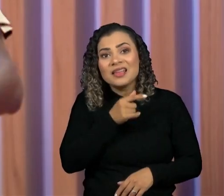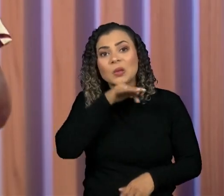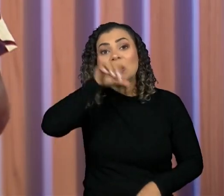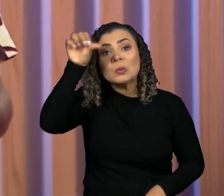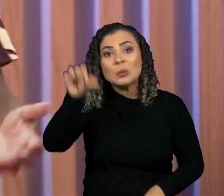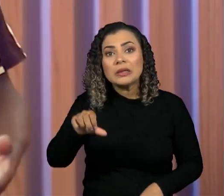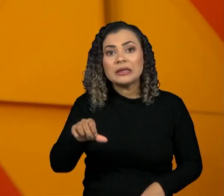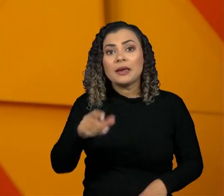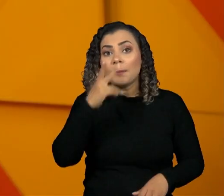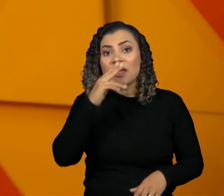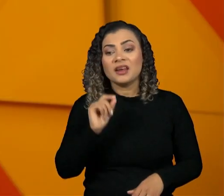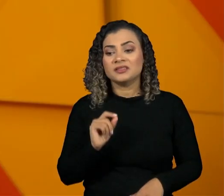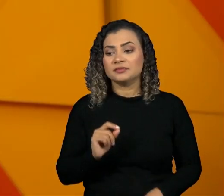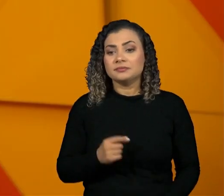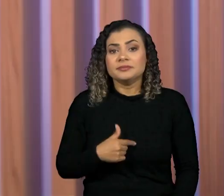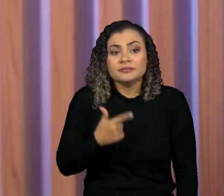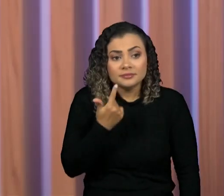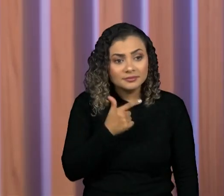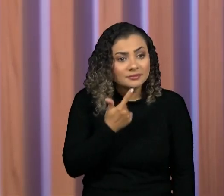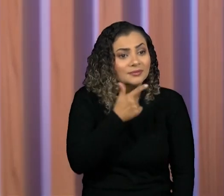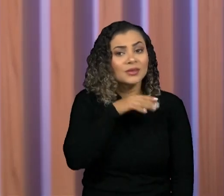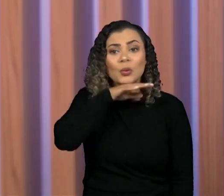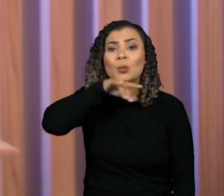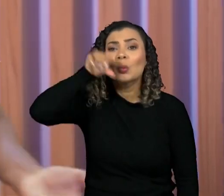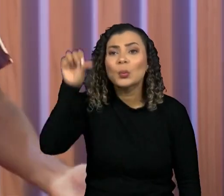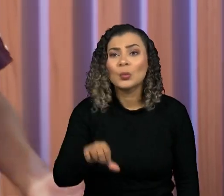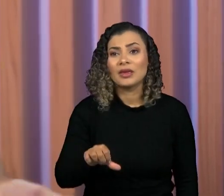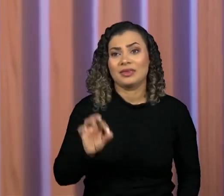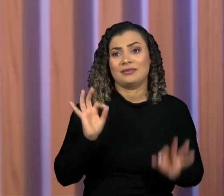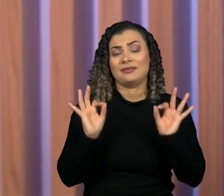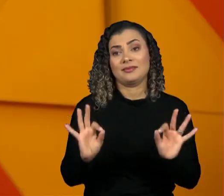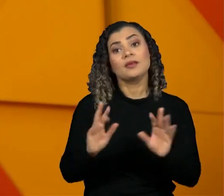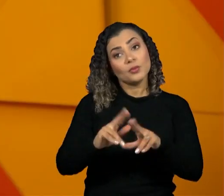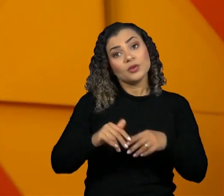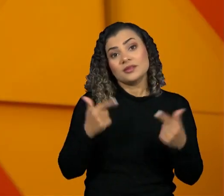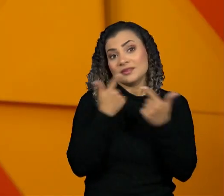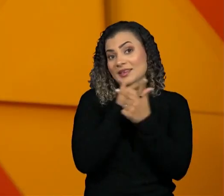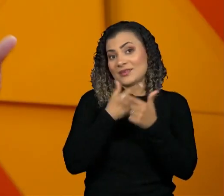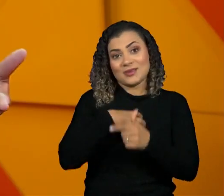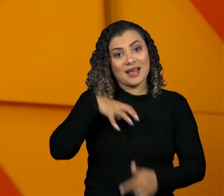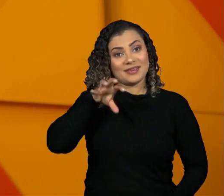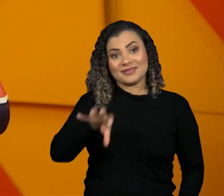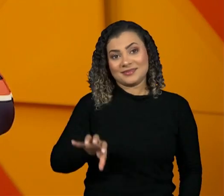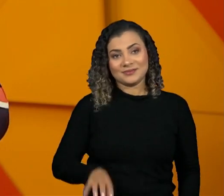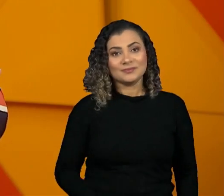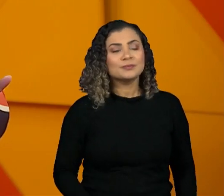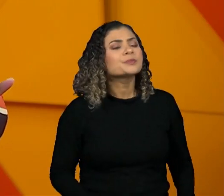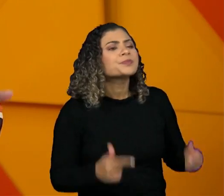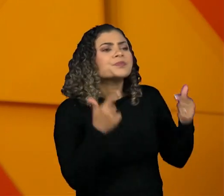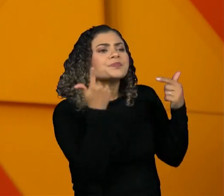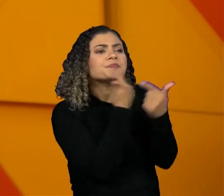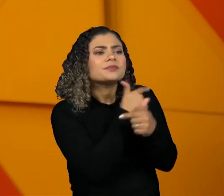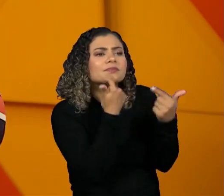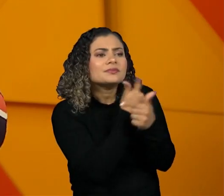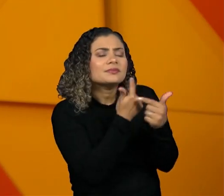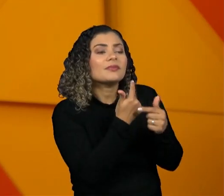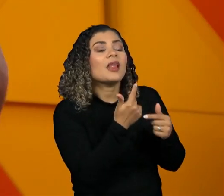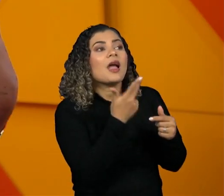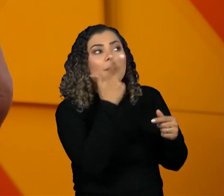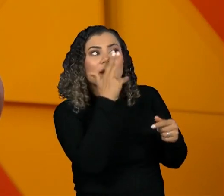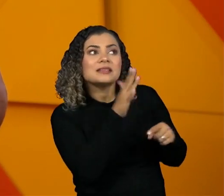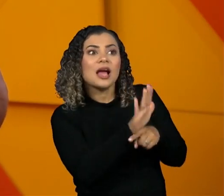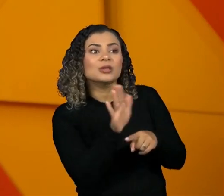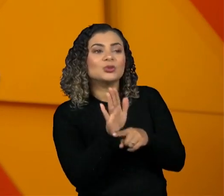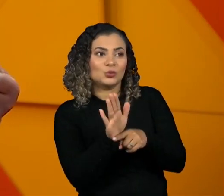pessoa passou. Então, assim, o riso, ele vai indo nesses lugares. Juliane, também tem uma questão de que o riso ajudaria no